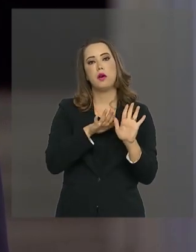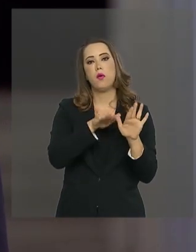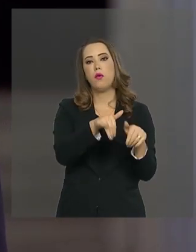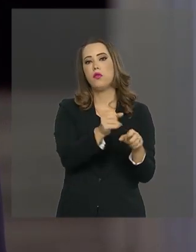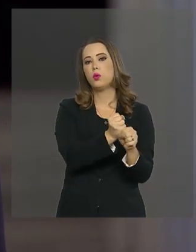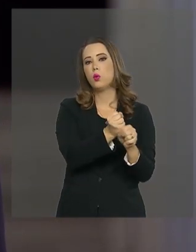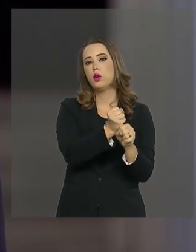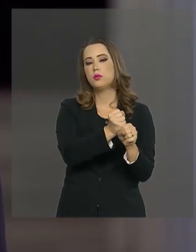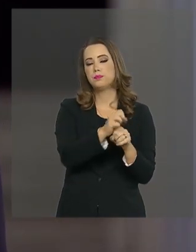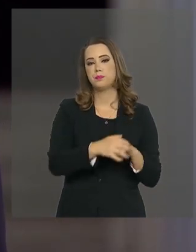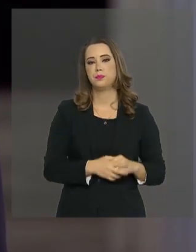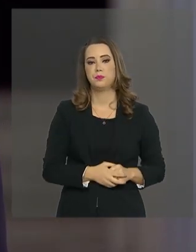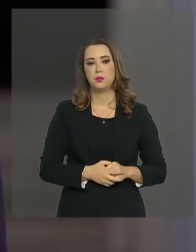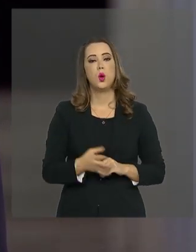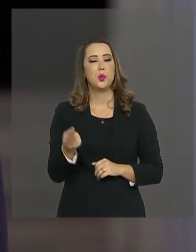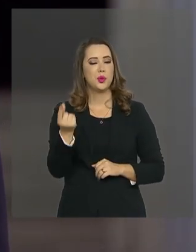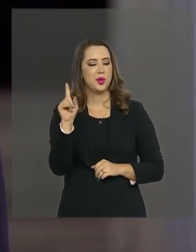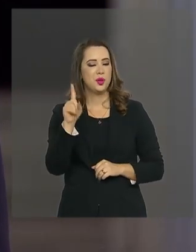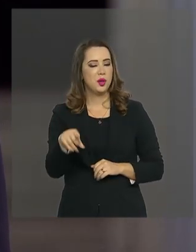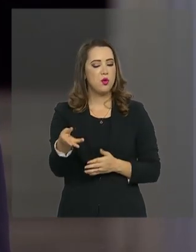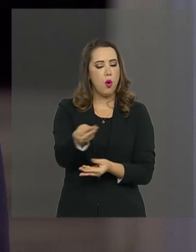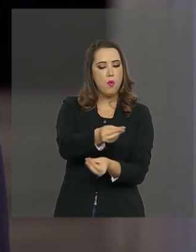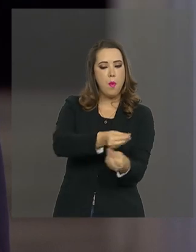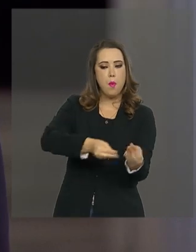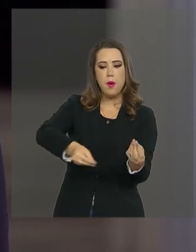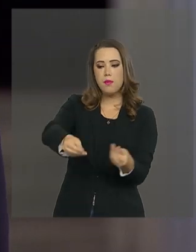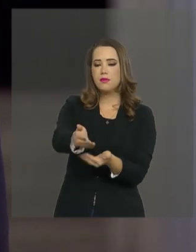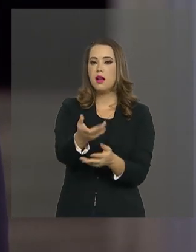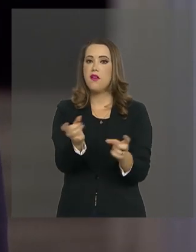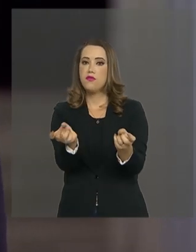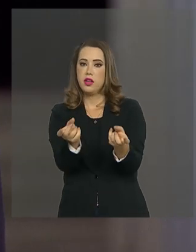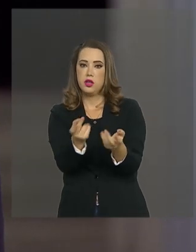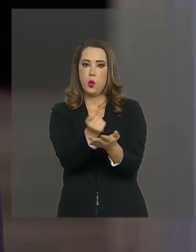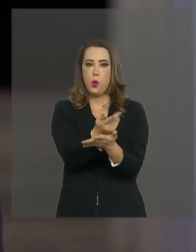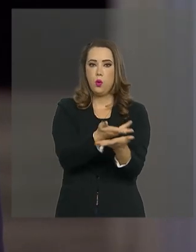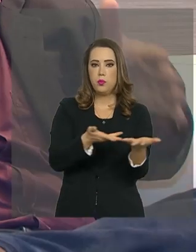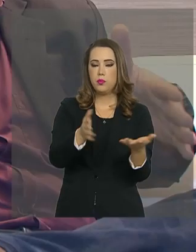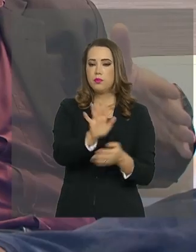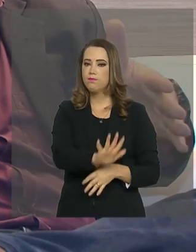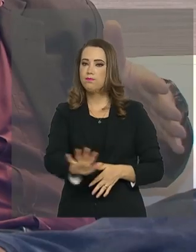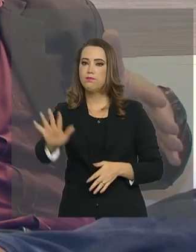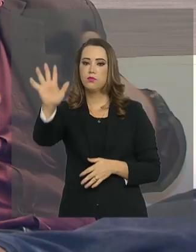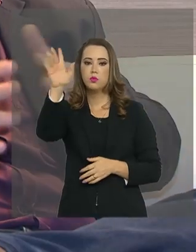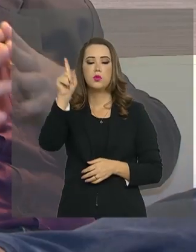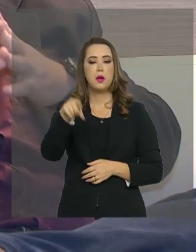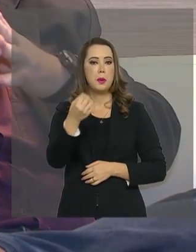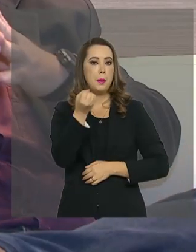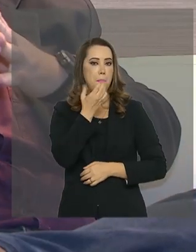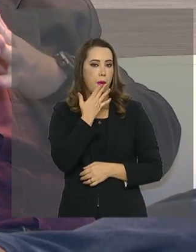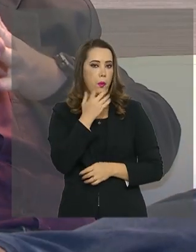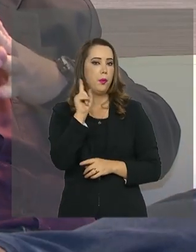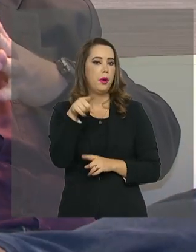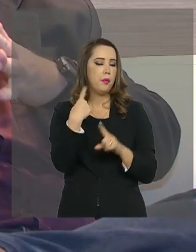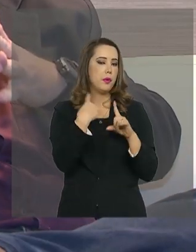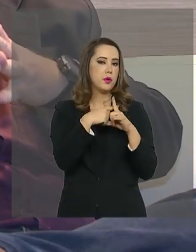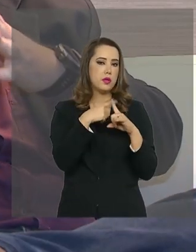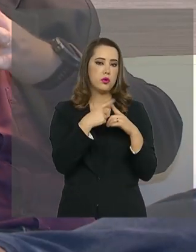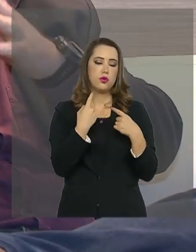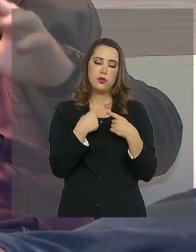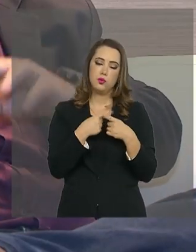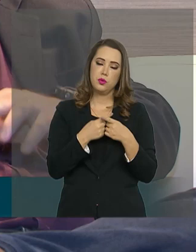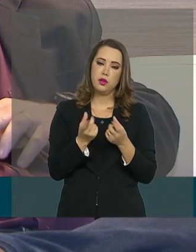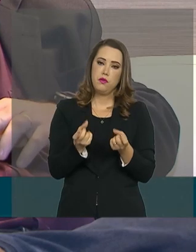ano. E esse dinheiro já está movimentando o comércio em todo o país. É positivo no